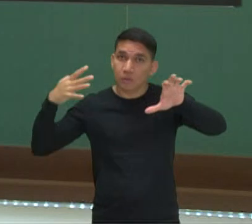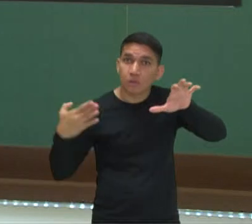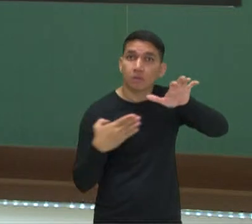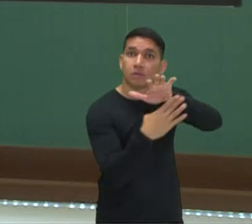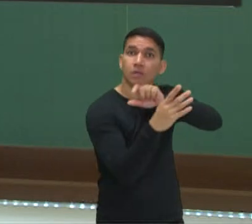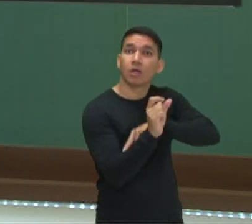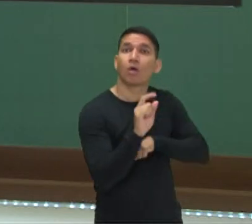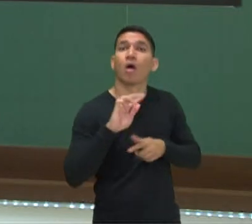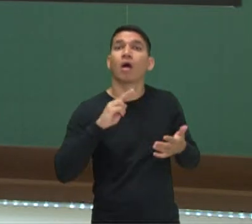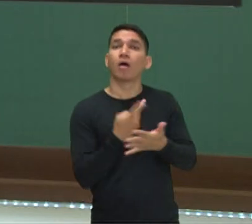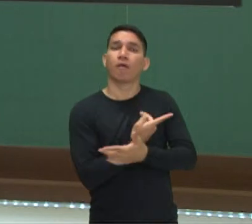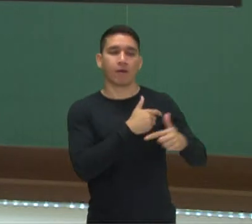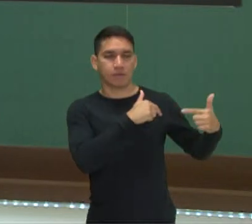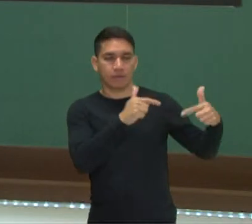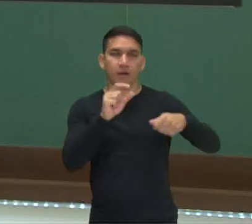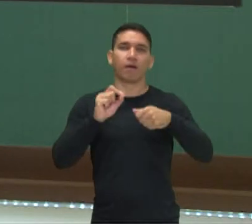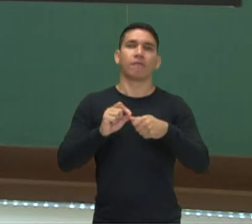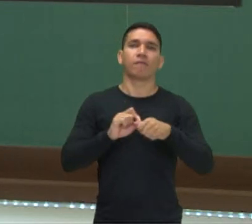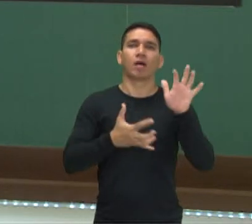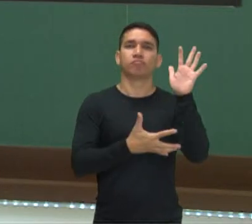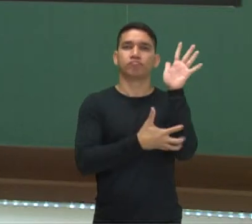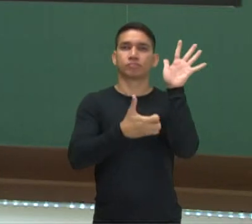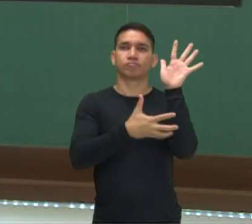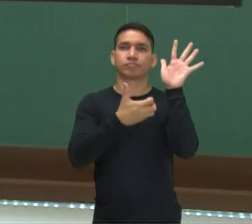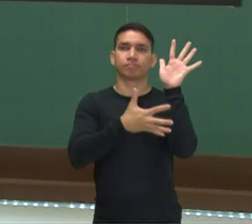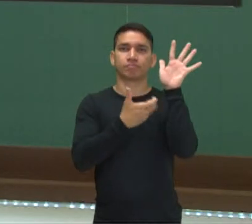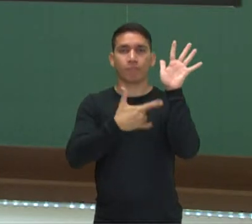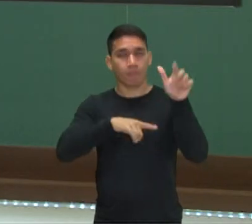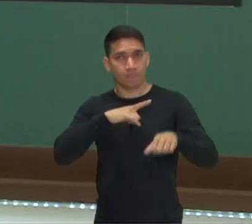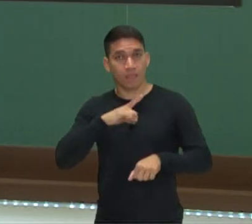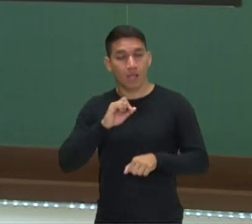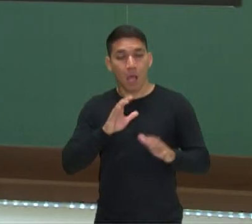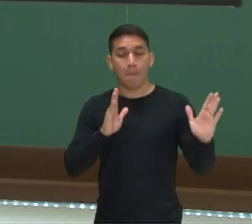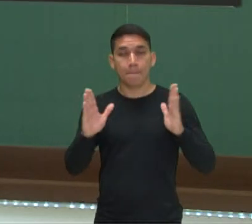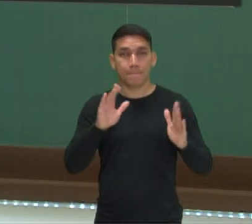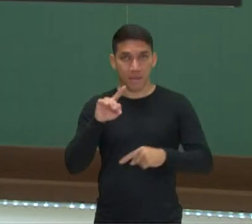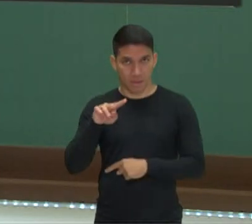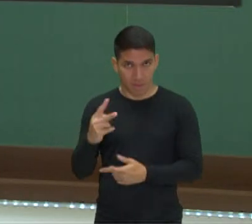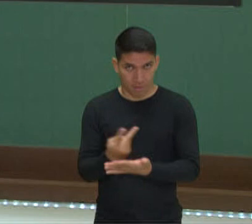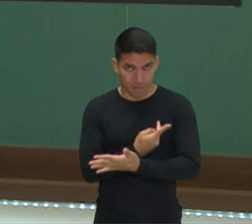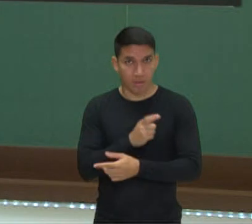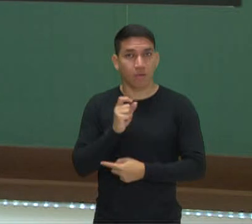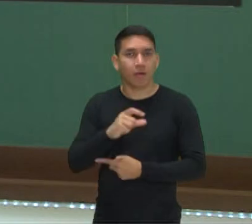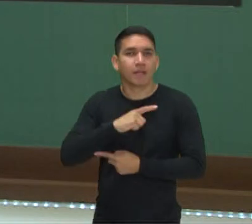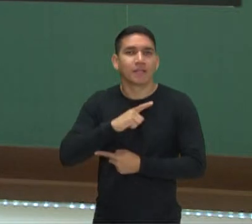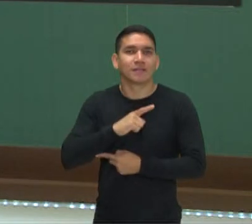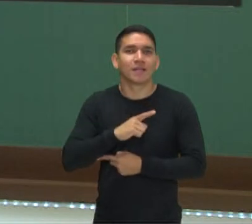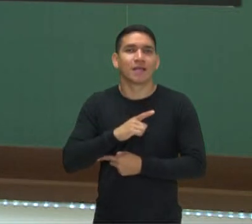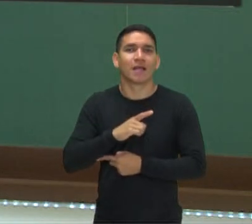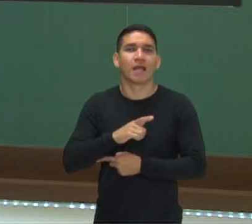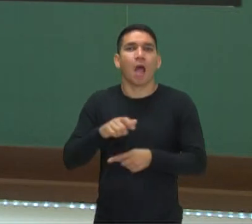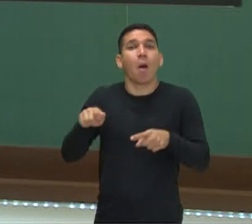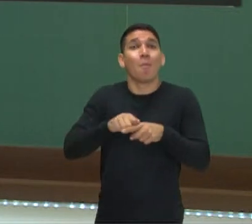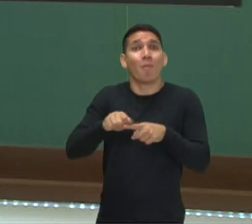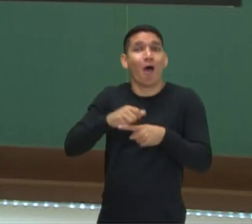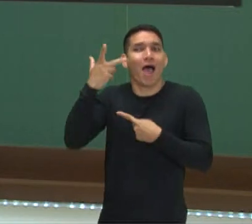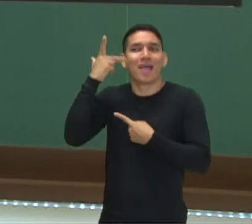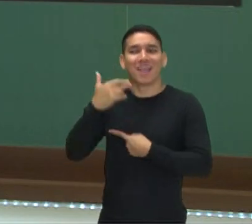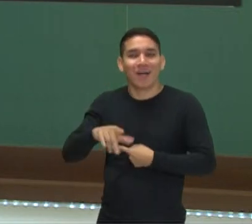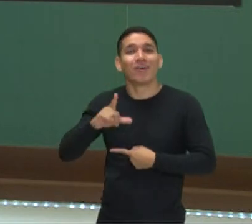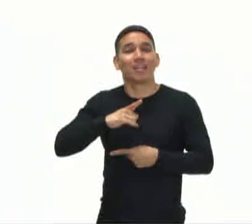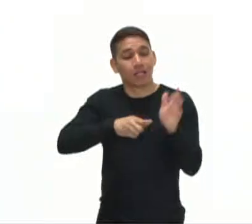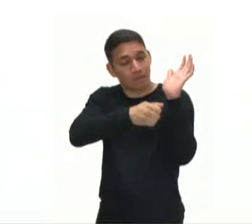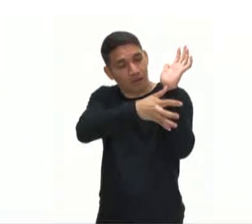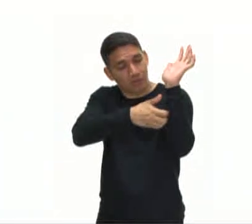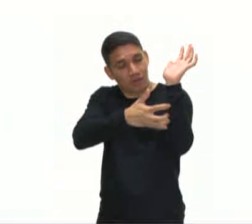para desenvolver atividades ali ligadas ao extrativismo. E nesse período ali, nós vamos ter a borracha natural, que produz o